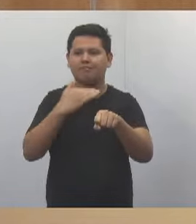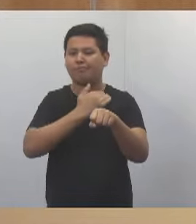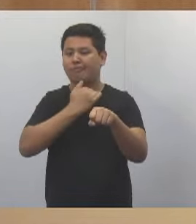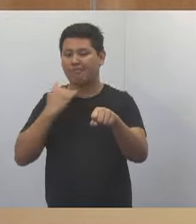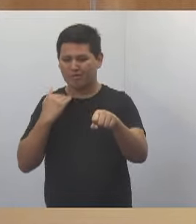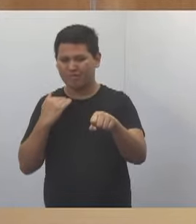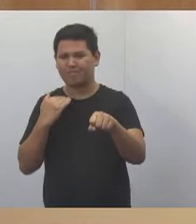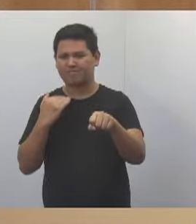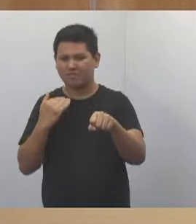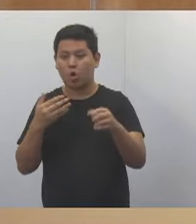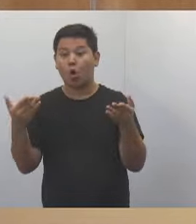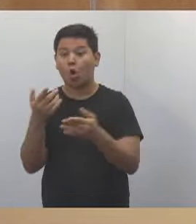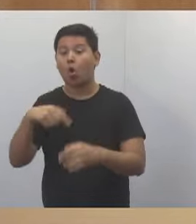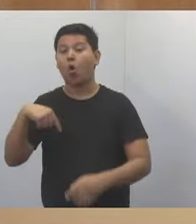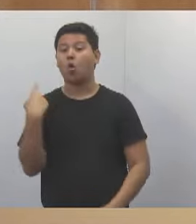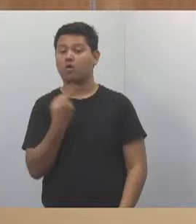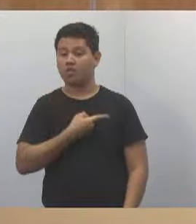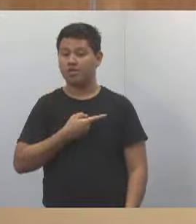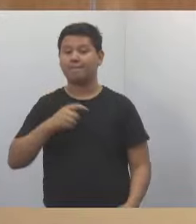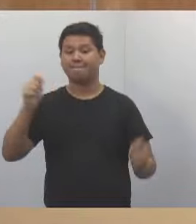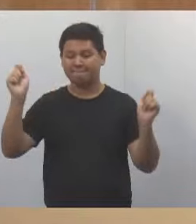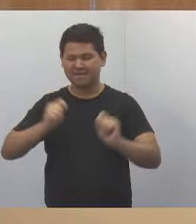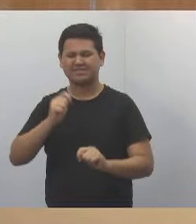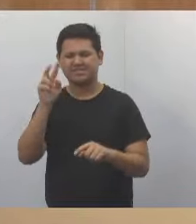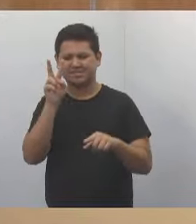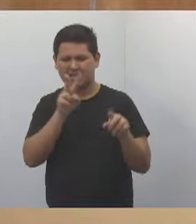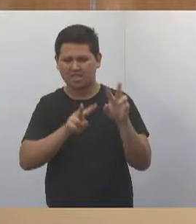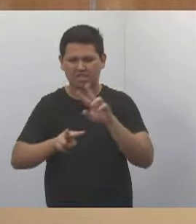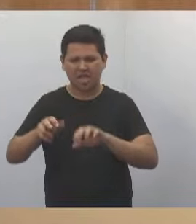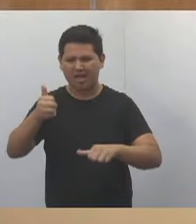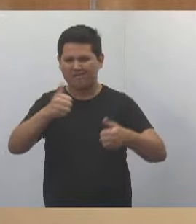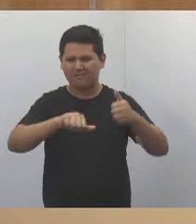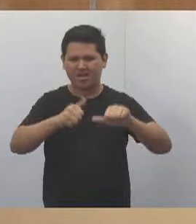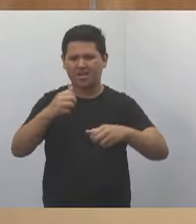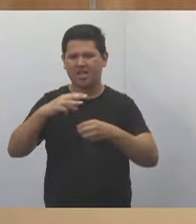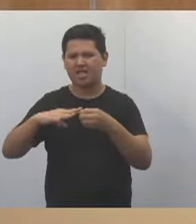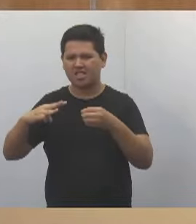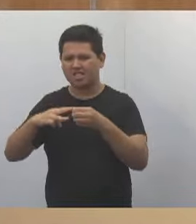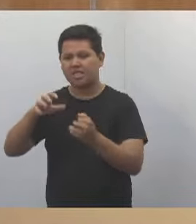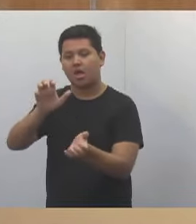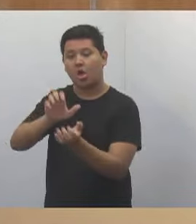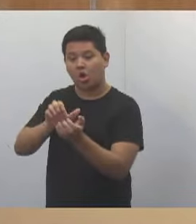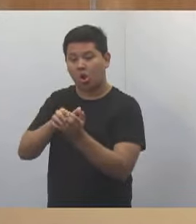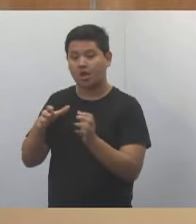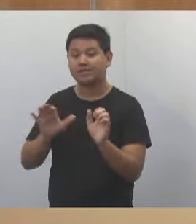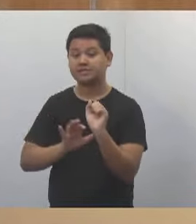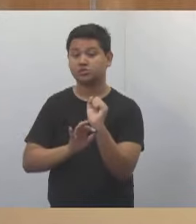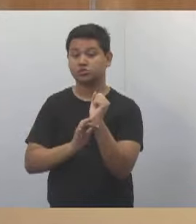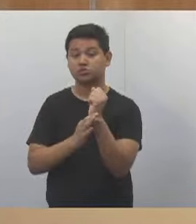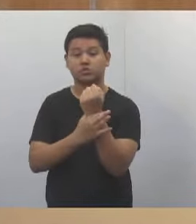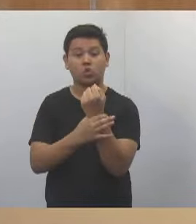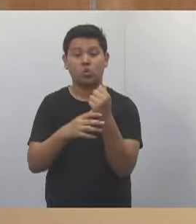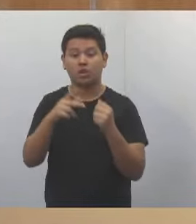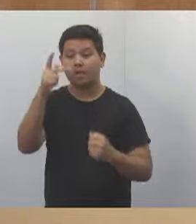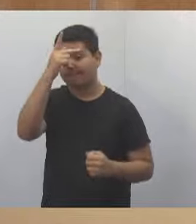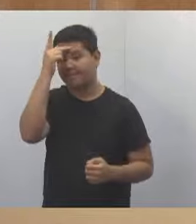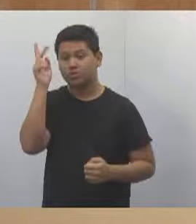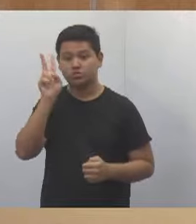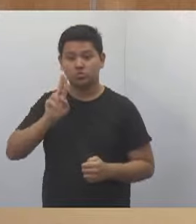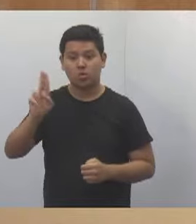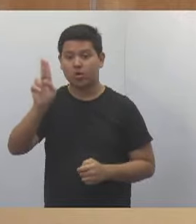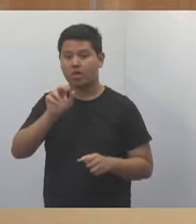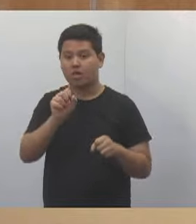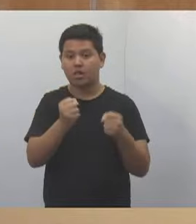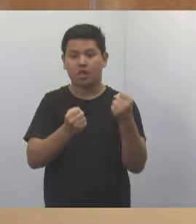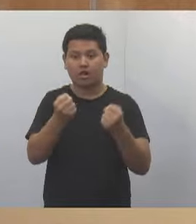que a gente tem que estar revendo na cidade de Jacareí. É a segurança entre duas rodas. Acabamos de nomear